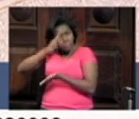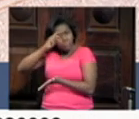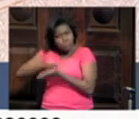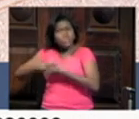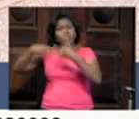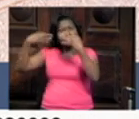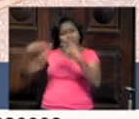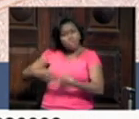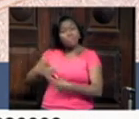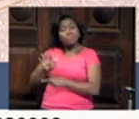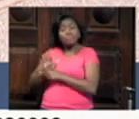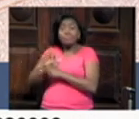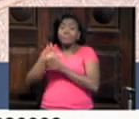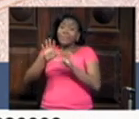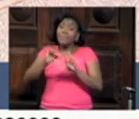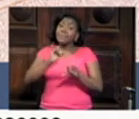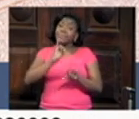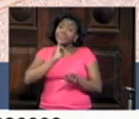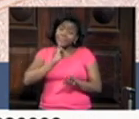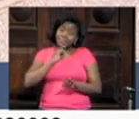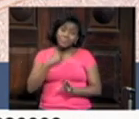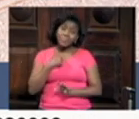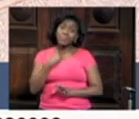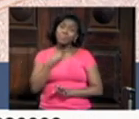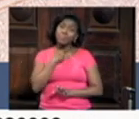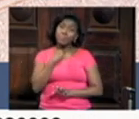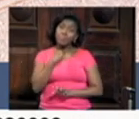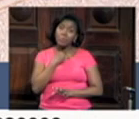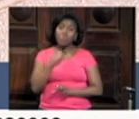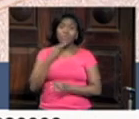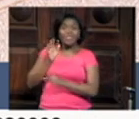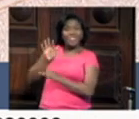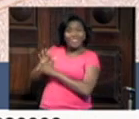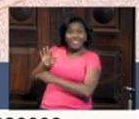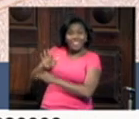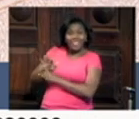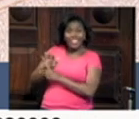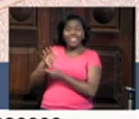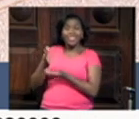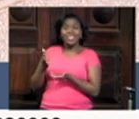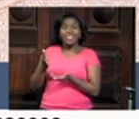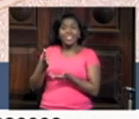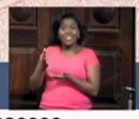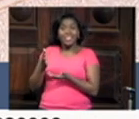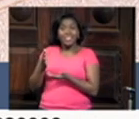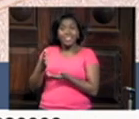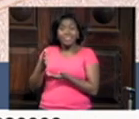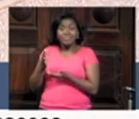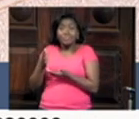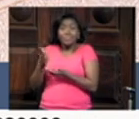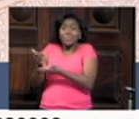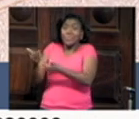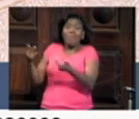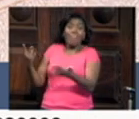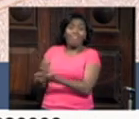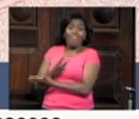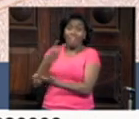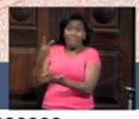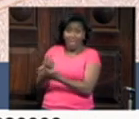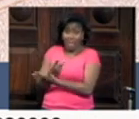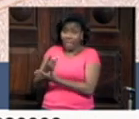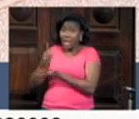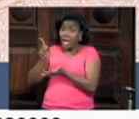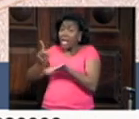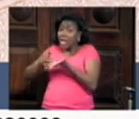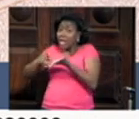tomadas. Mas, infelizmente, eu não posso defendê-las, pois são indefensáveis. Não as medidas